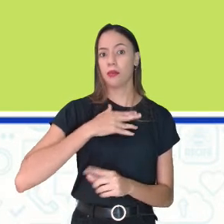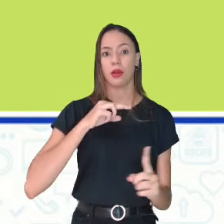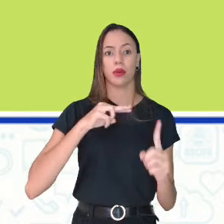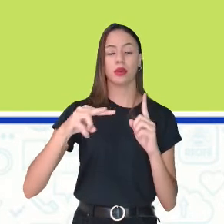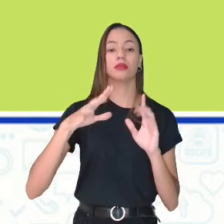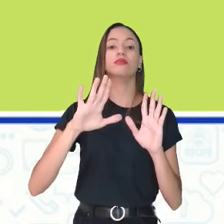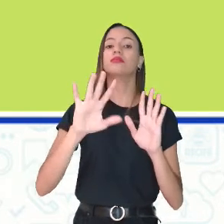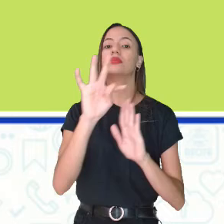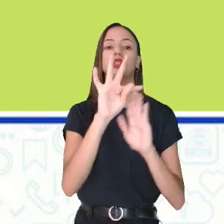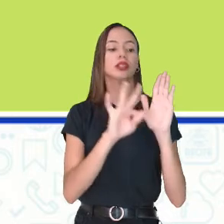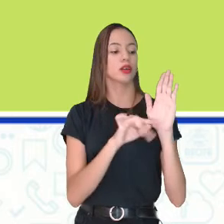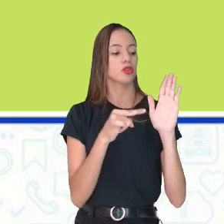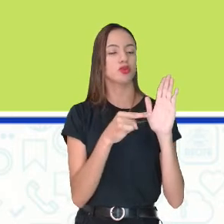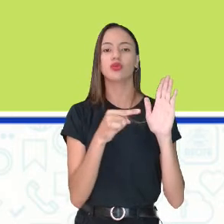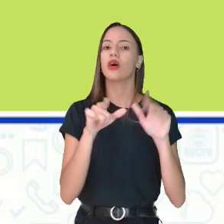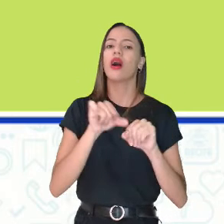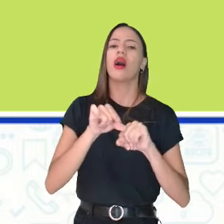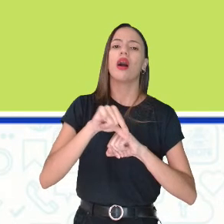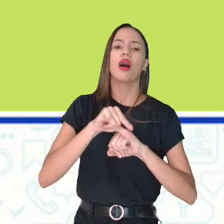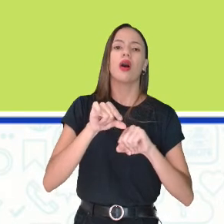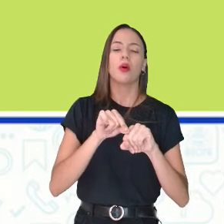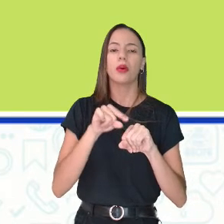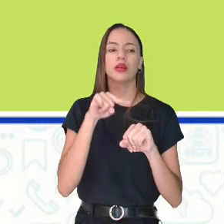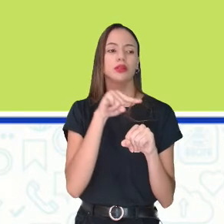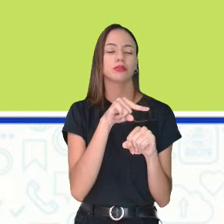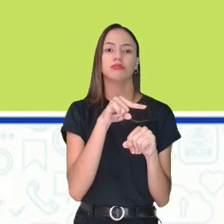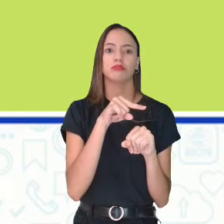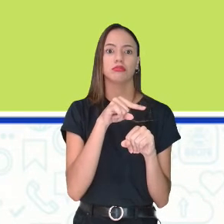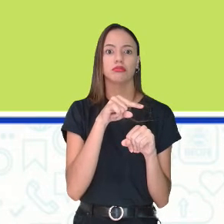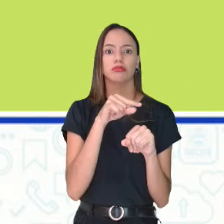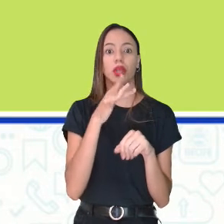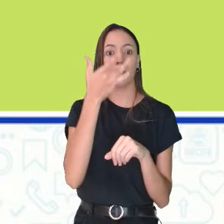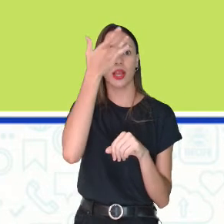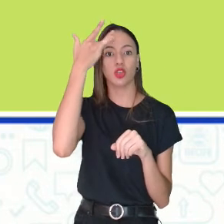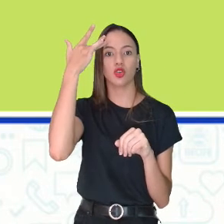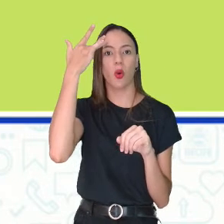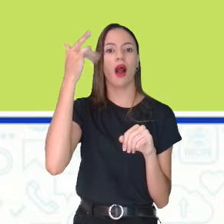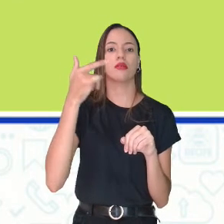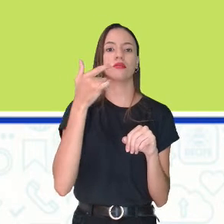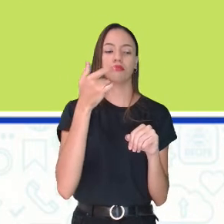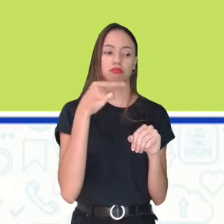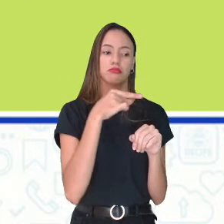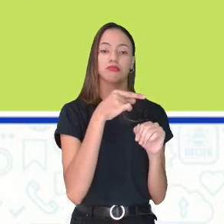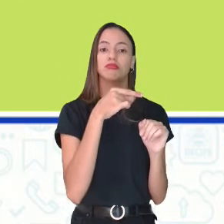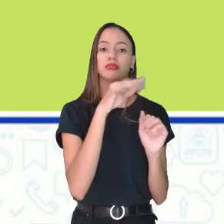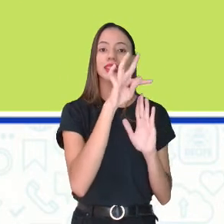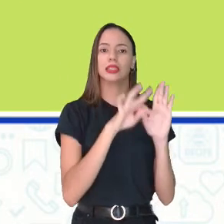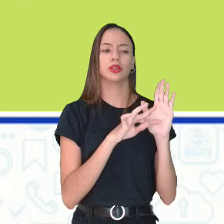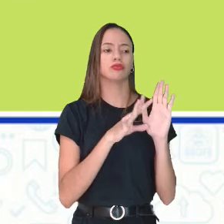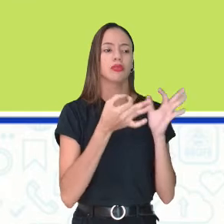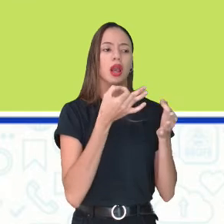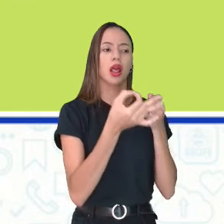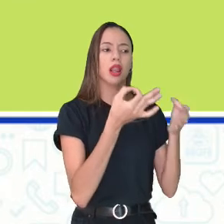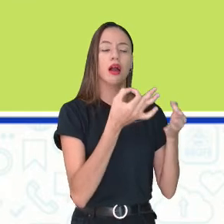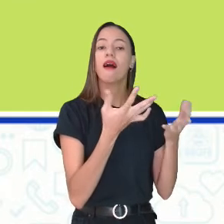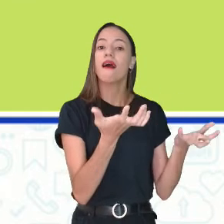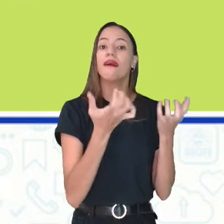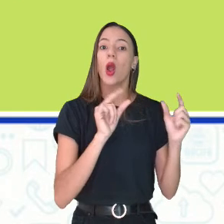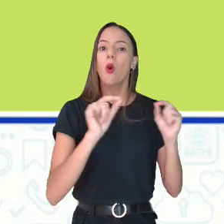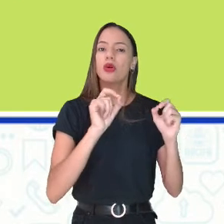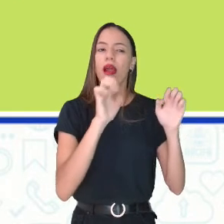texto argumentativo, o efeito buscado pelo seu produtor é a persuasão ou